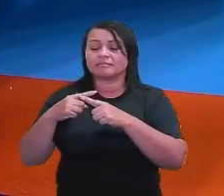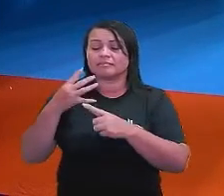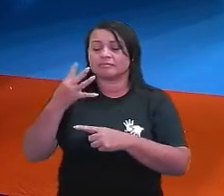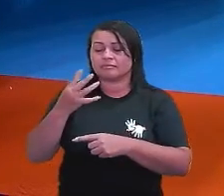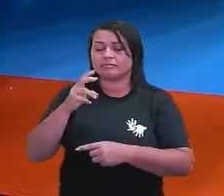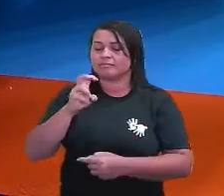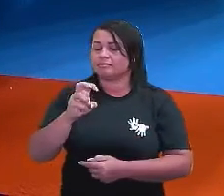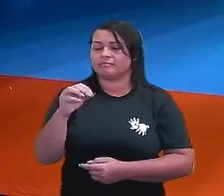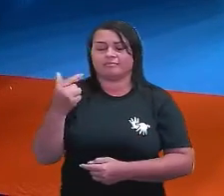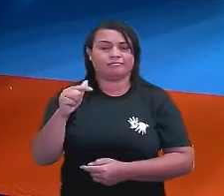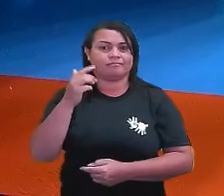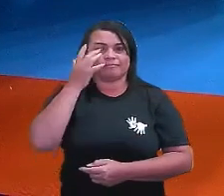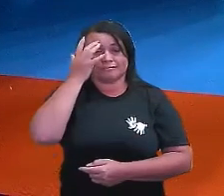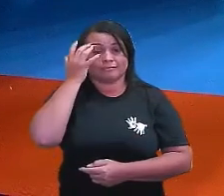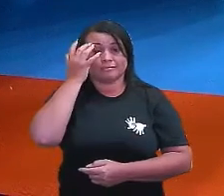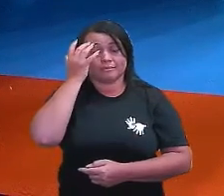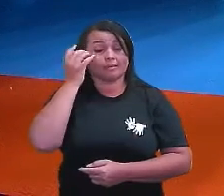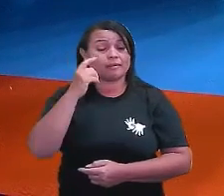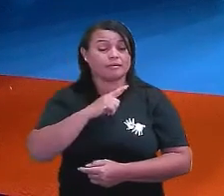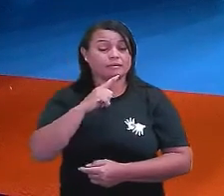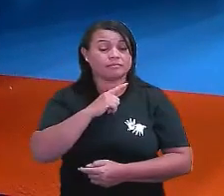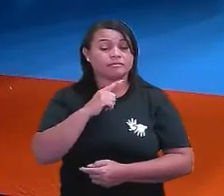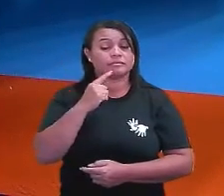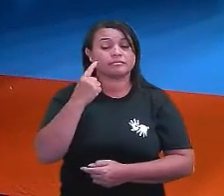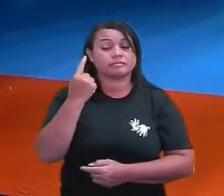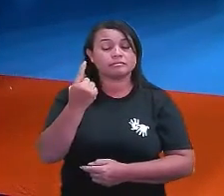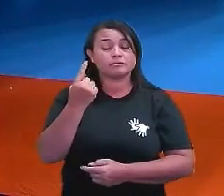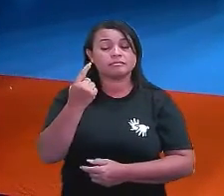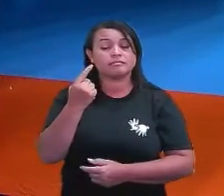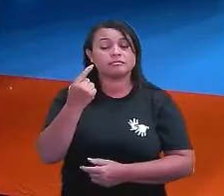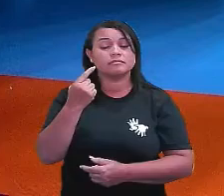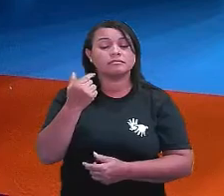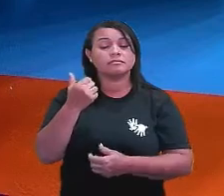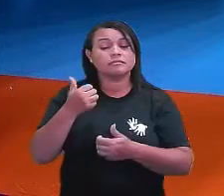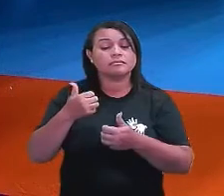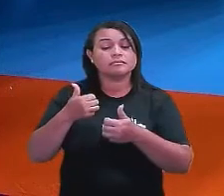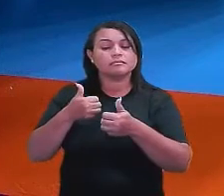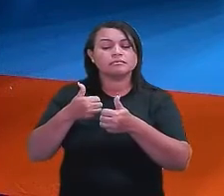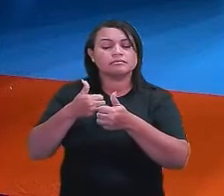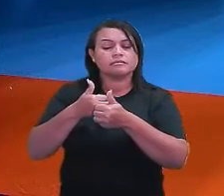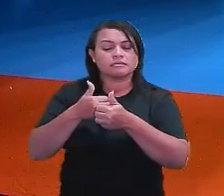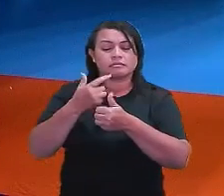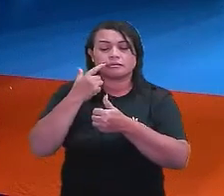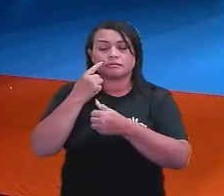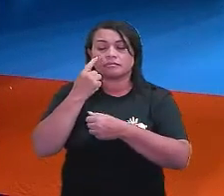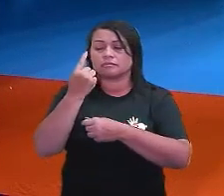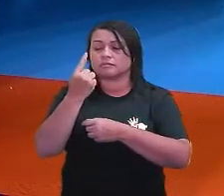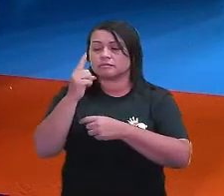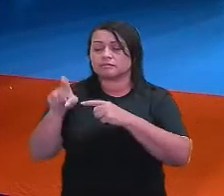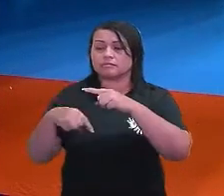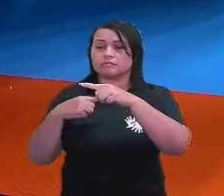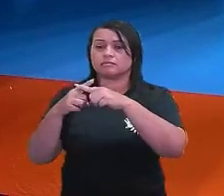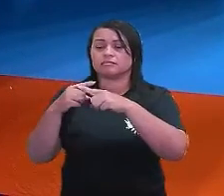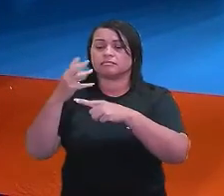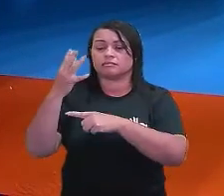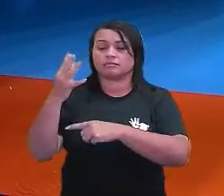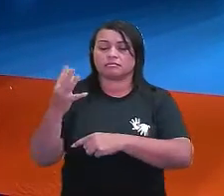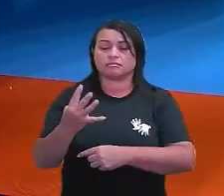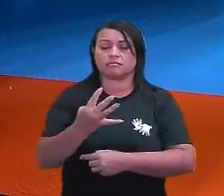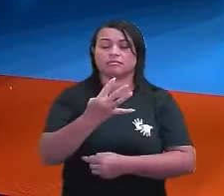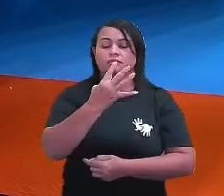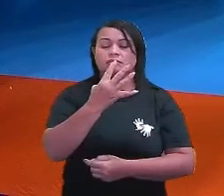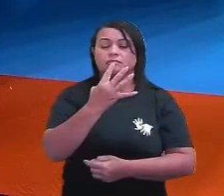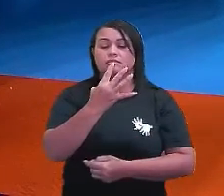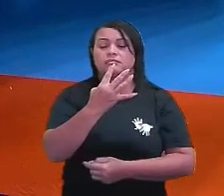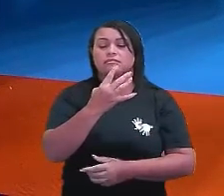tem. Mas tem o número 1 que chega perto, né? Ó, 1 vezes 4 vai dar 4.